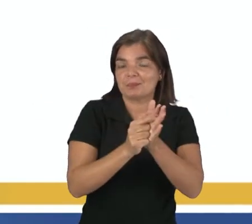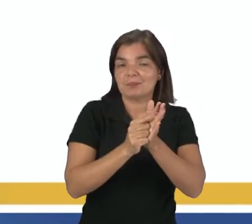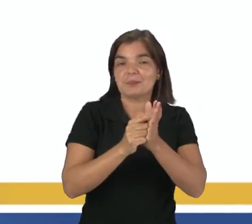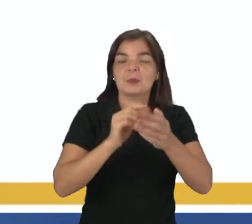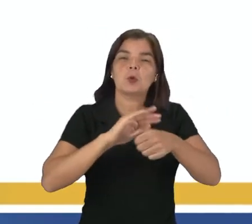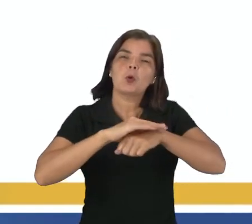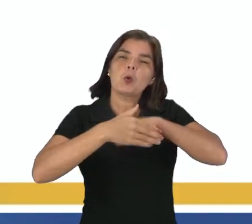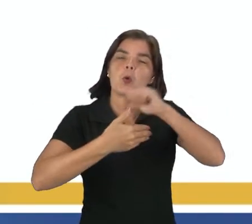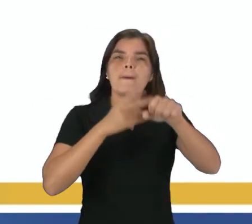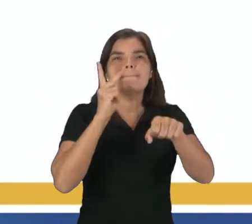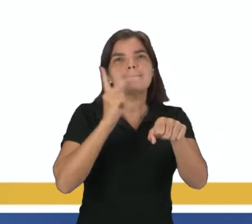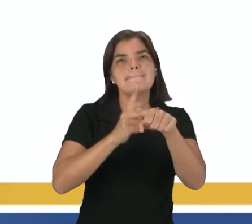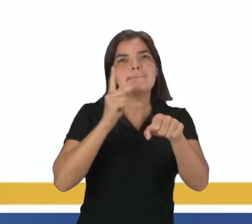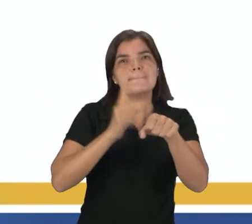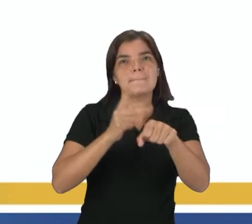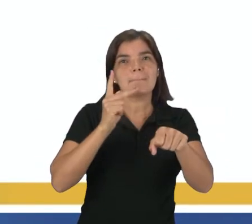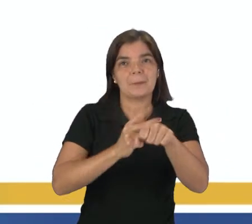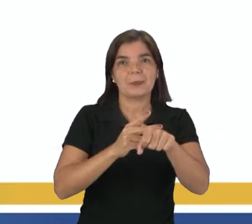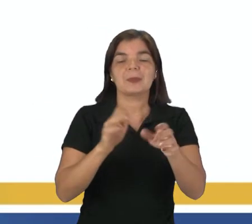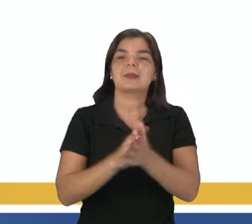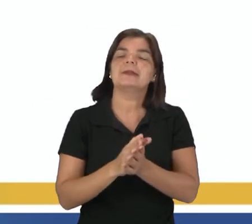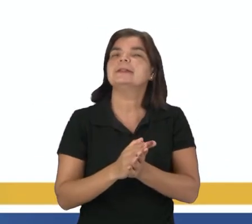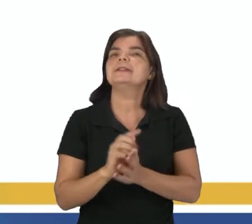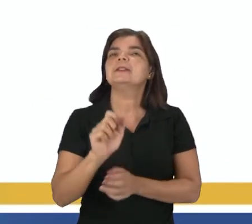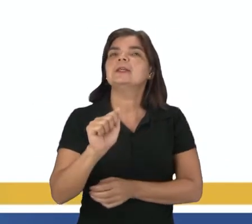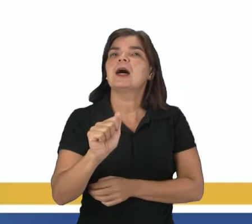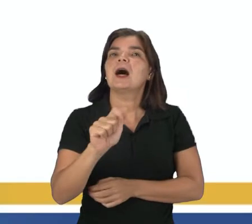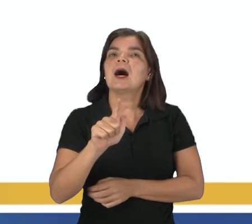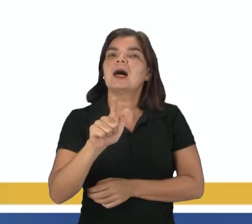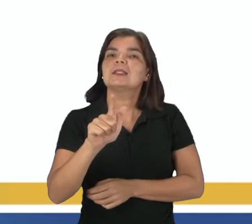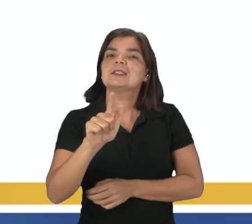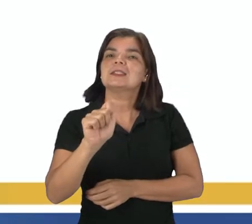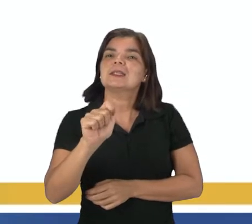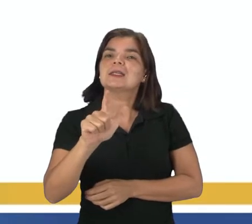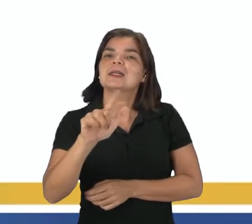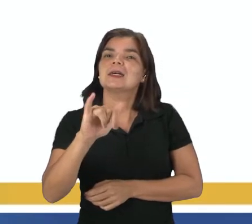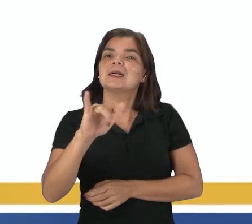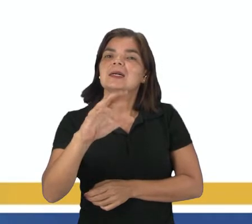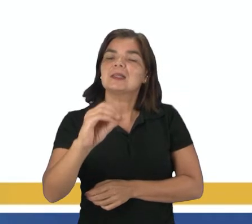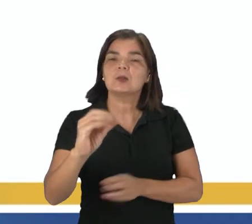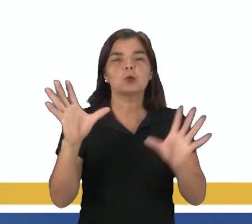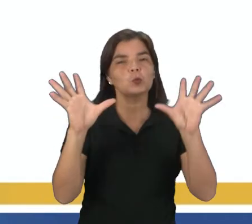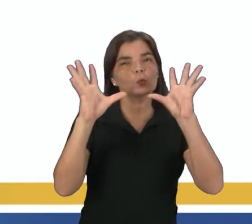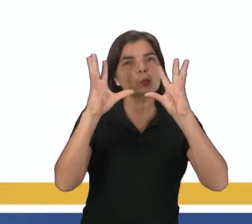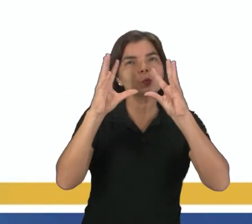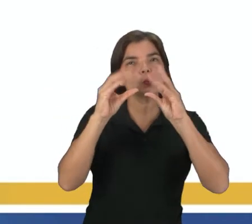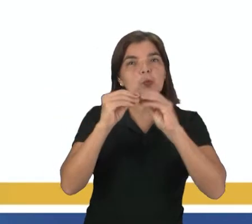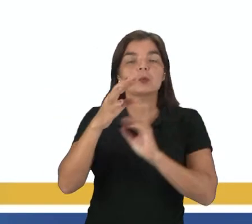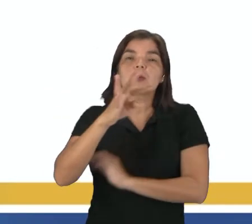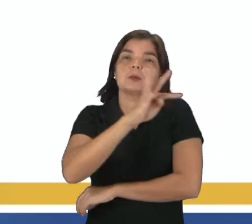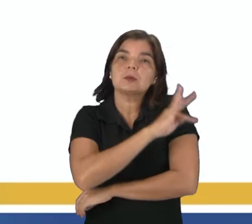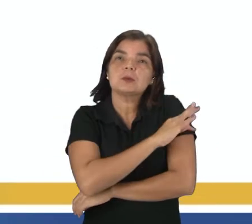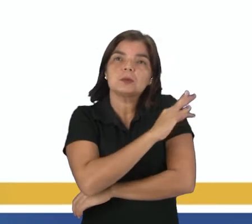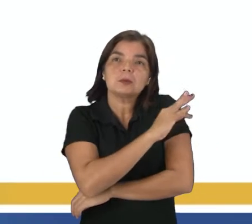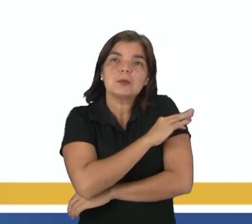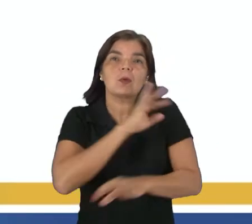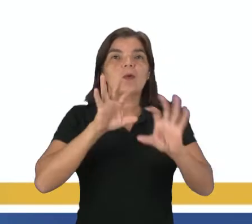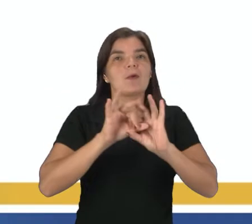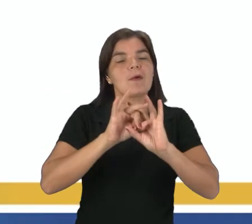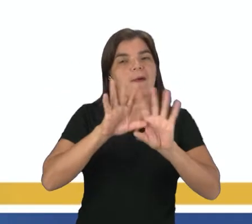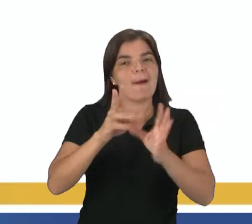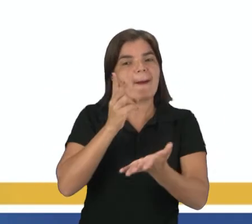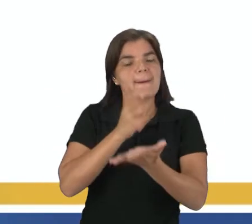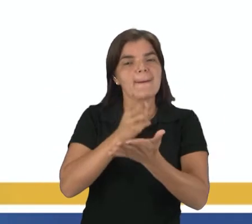de prata e ácido gálico, fazendo uso da câmara escura. Essa técnica permite